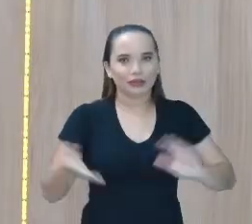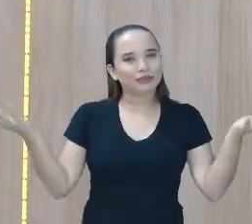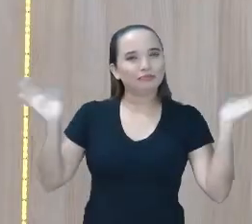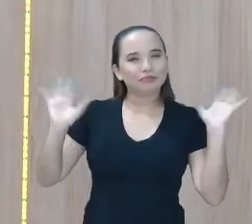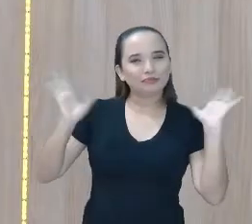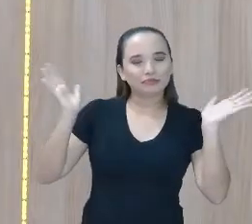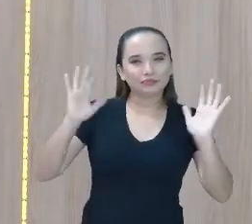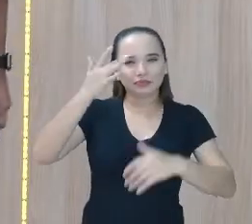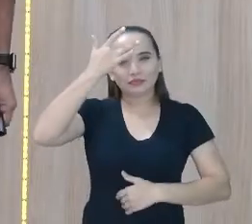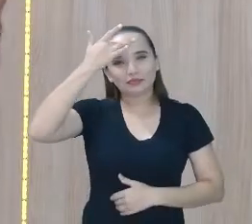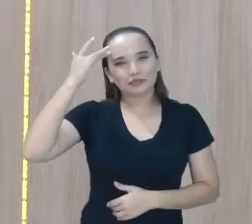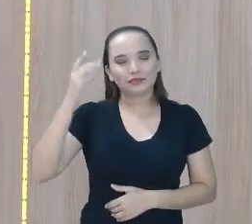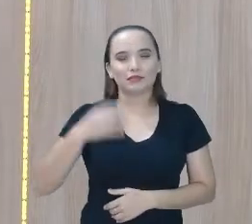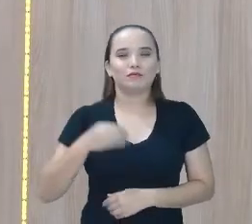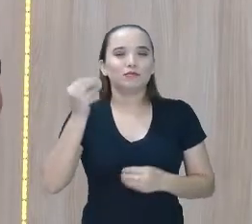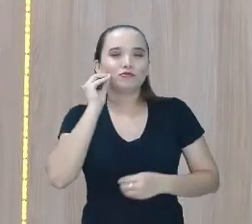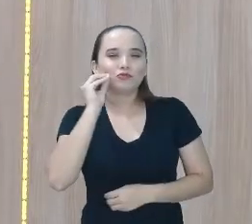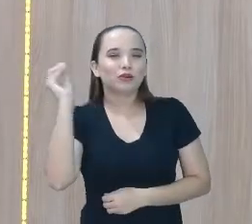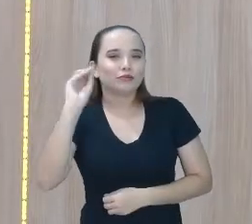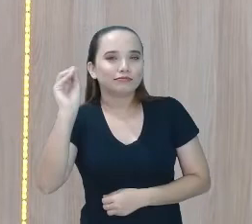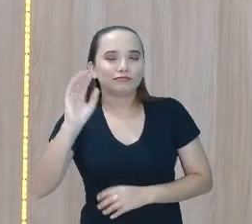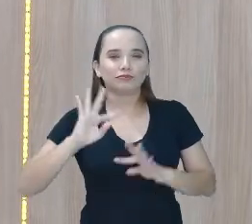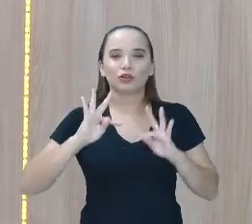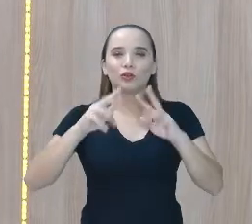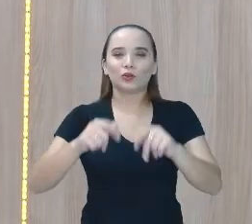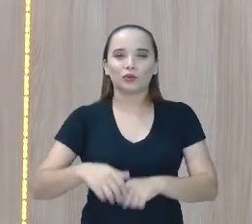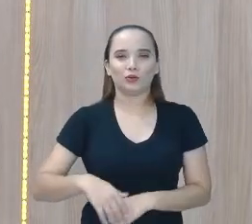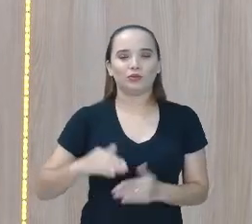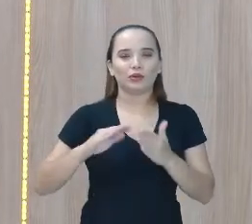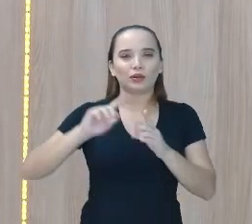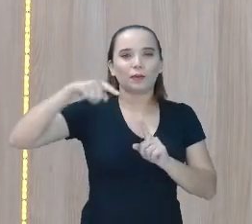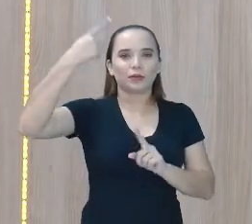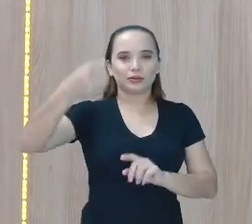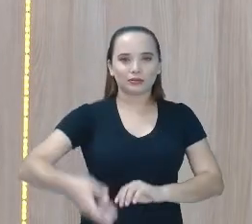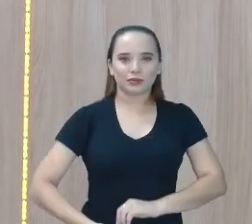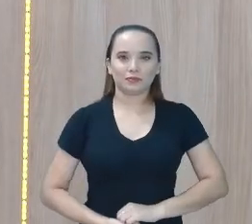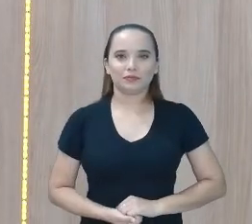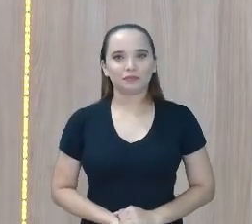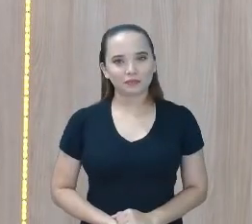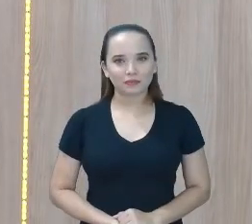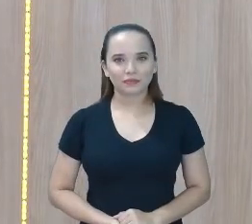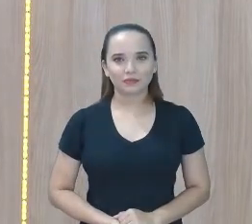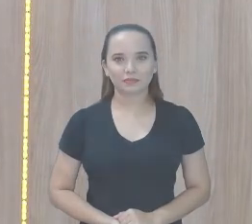Tchau, tchau, pessoal. Um cheiro no seu coração e até a nossa próxima aula.